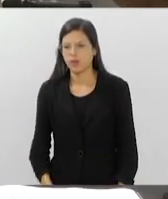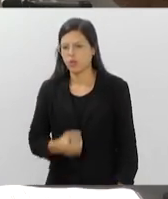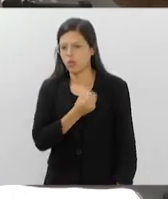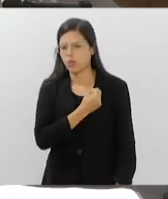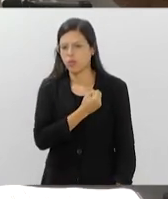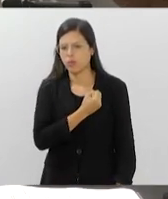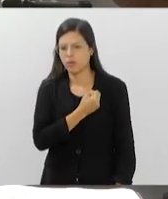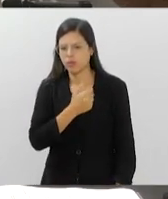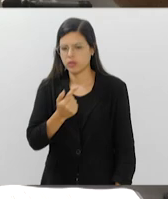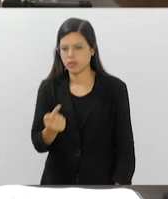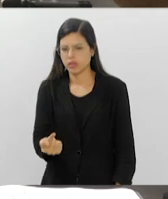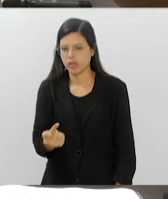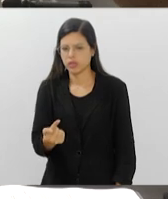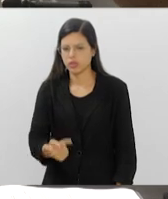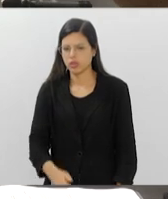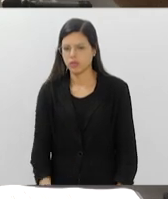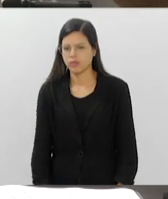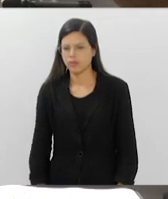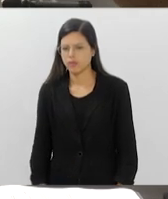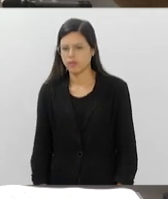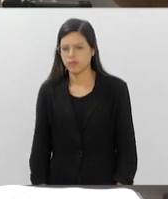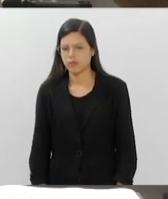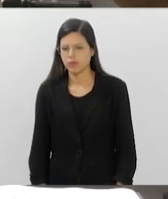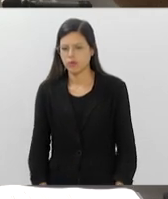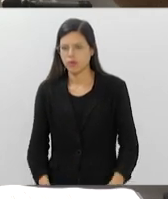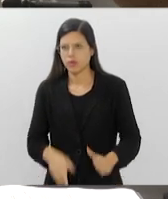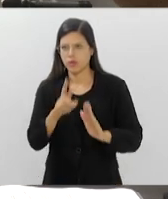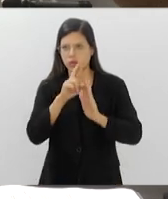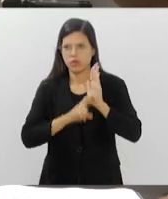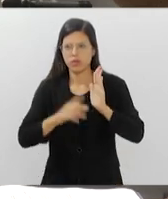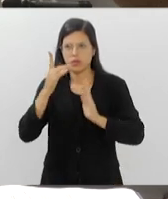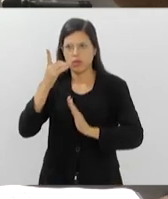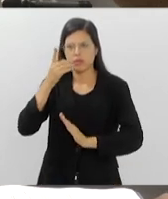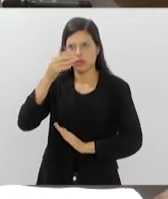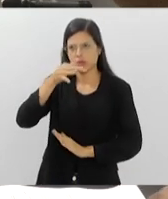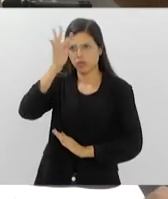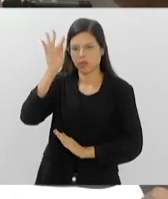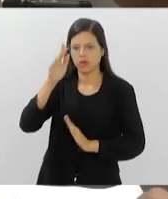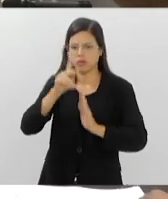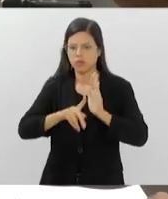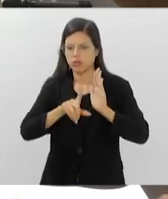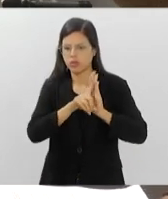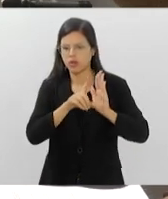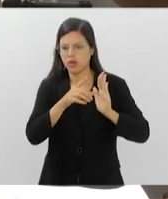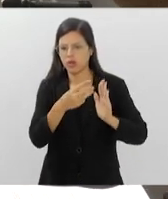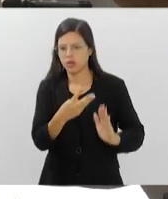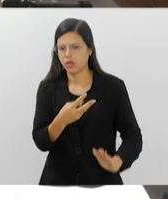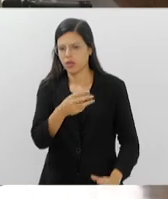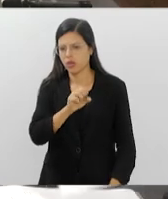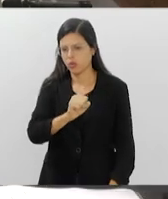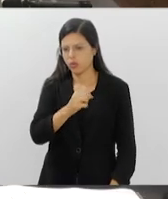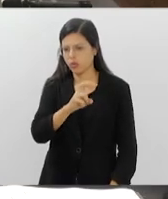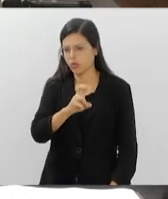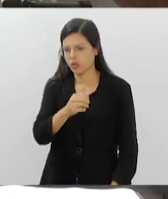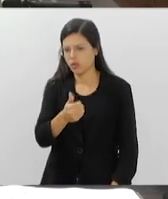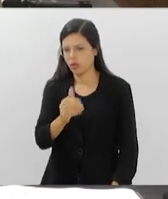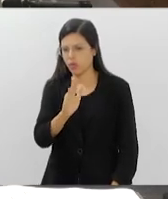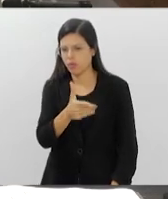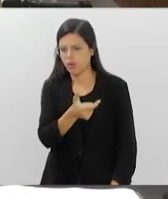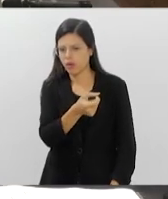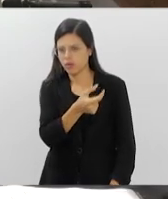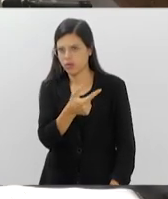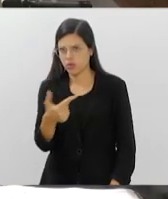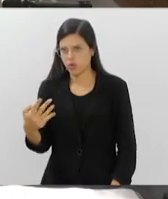item 7 da pauta. Relatoria do deputado Fred Pacheco, projeto de lei 3851 de 24, de autoria da deputada